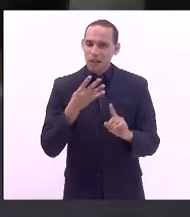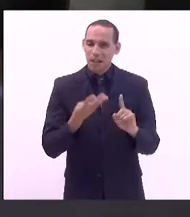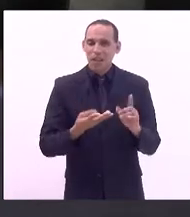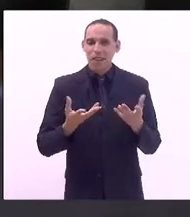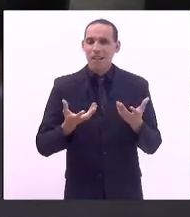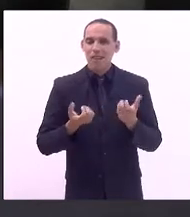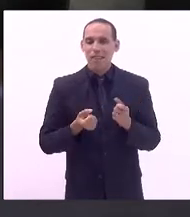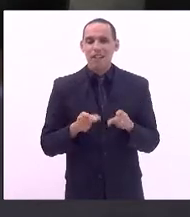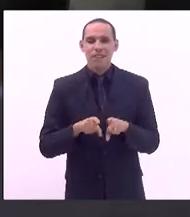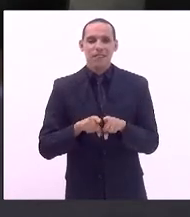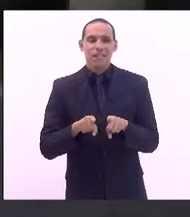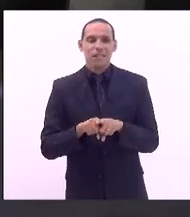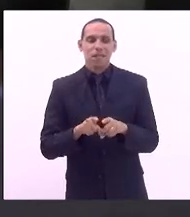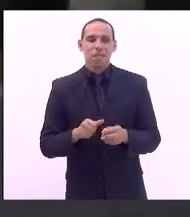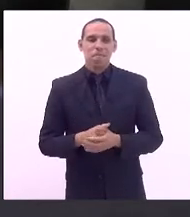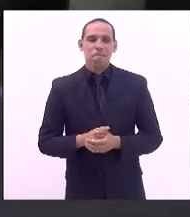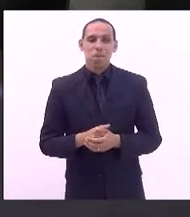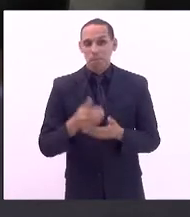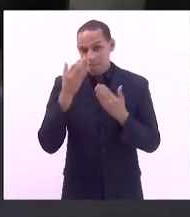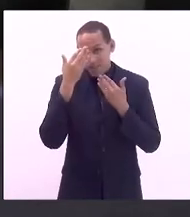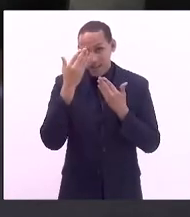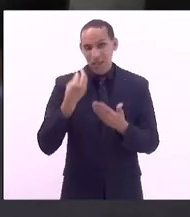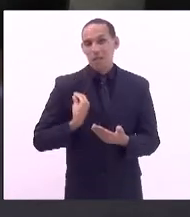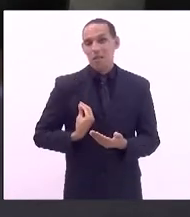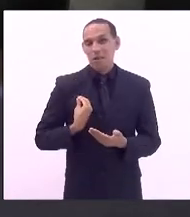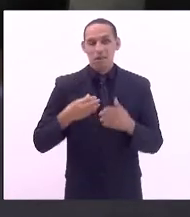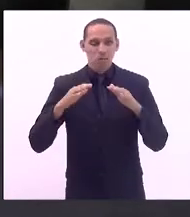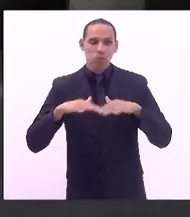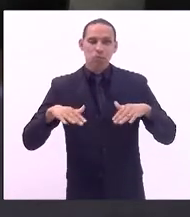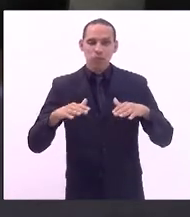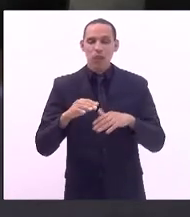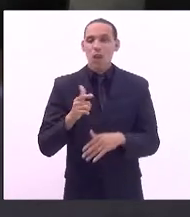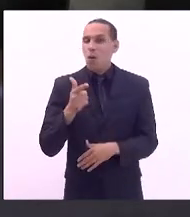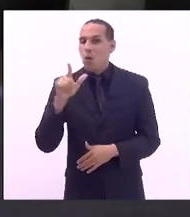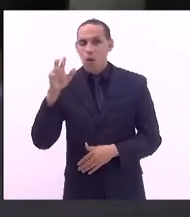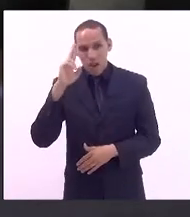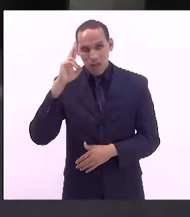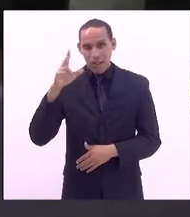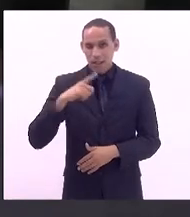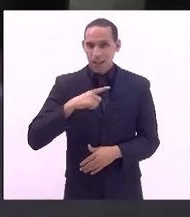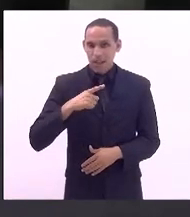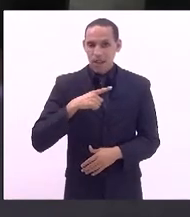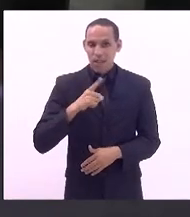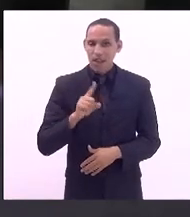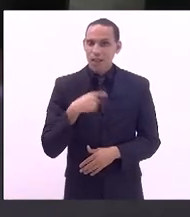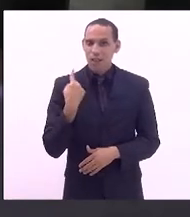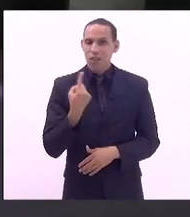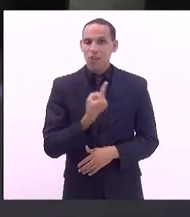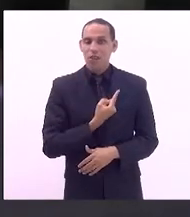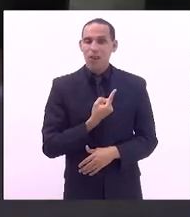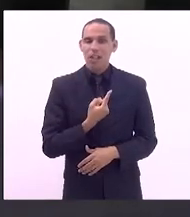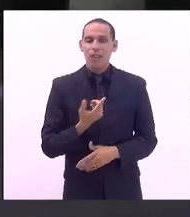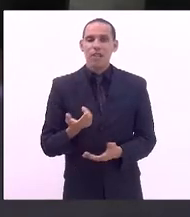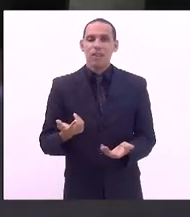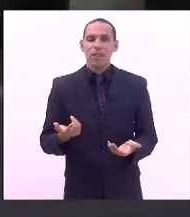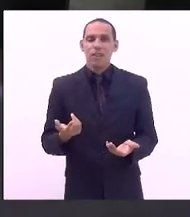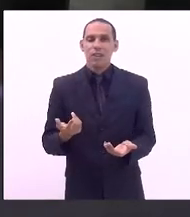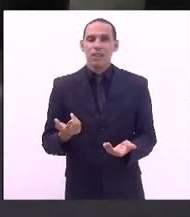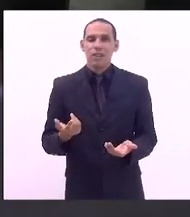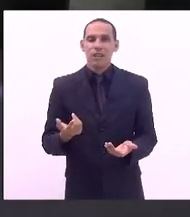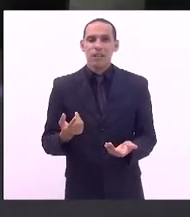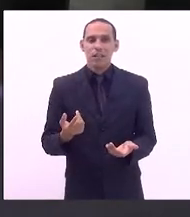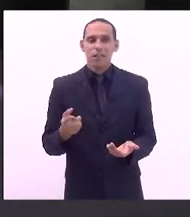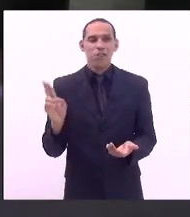homenageados e agradeço a presença de todos tiver mais alguma autoridade aí que a gente não não conseguiu